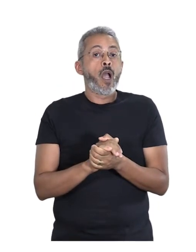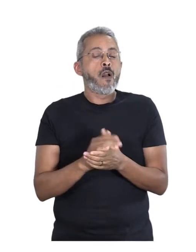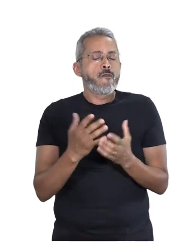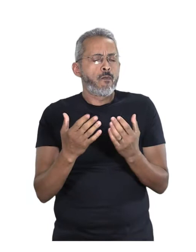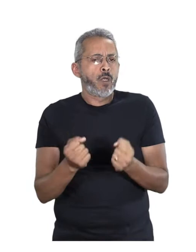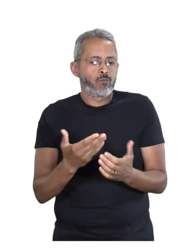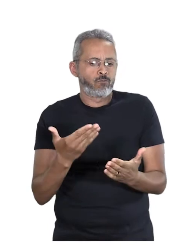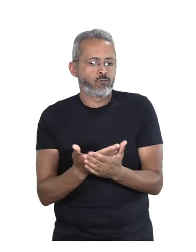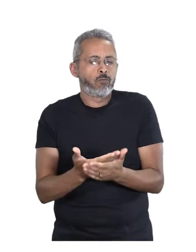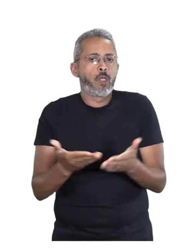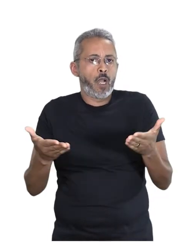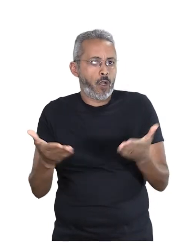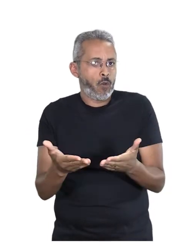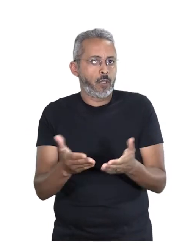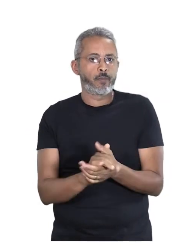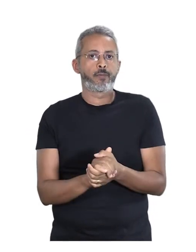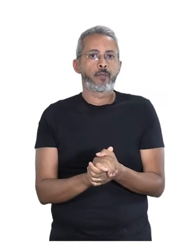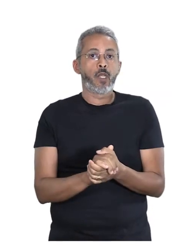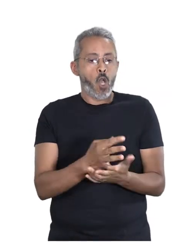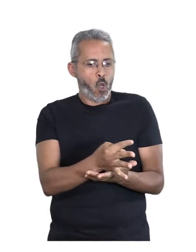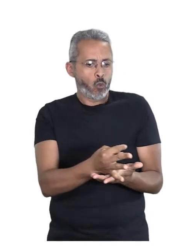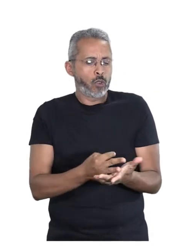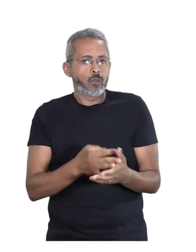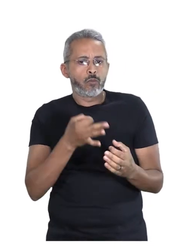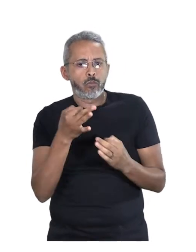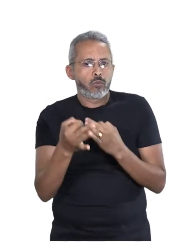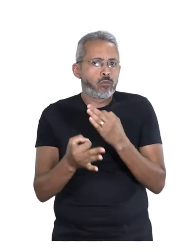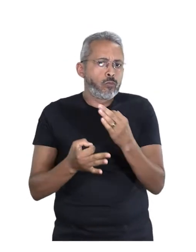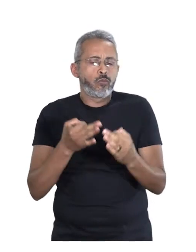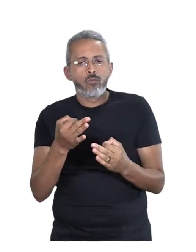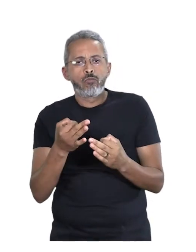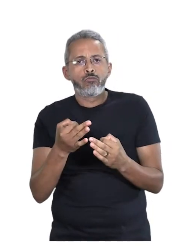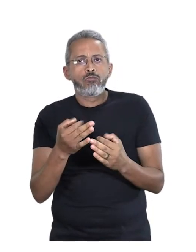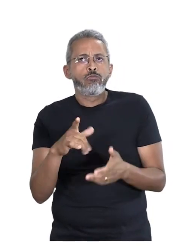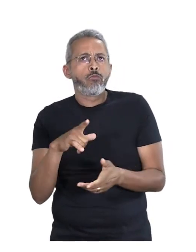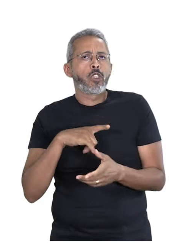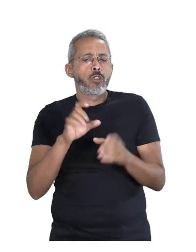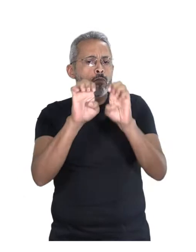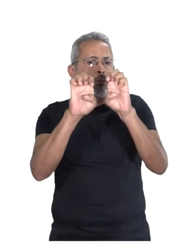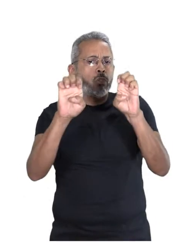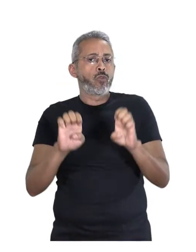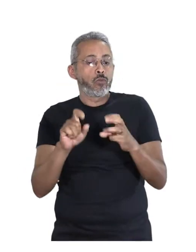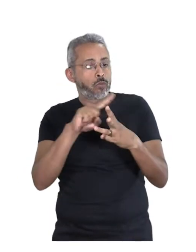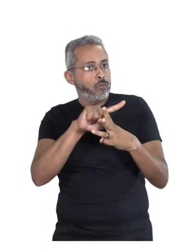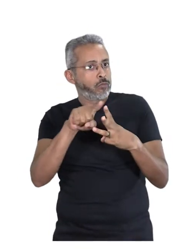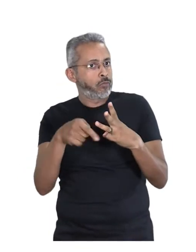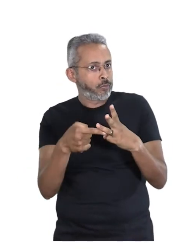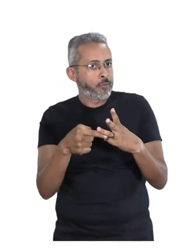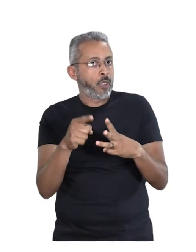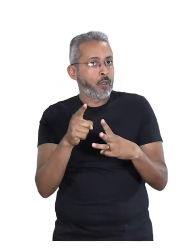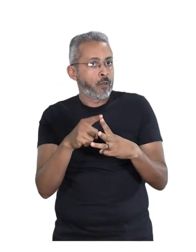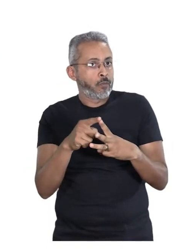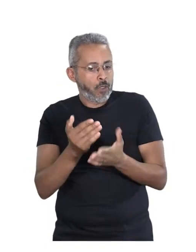vamos estudar agora. O texto dissertativo argumentativo tem sua estrutura dividida em